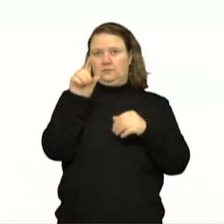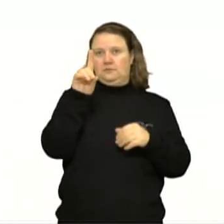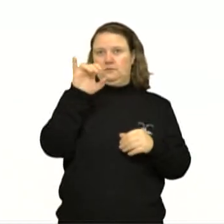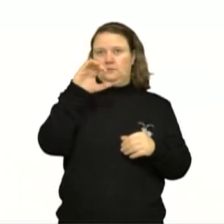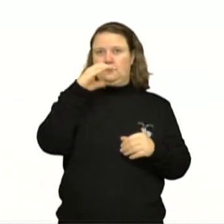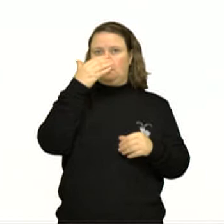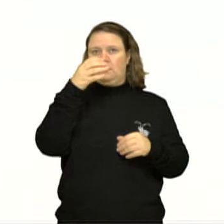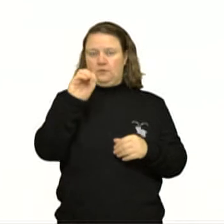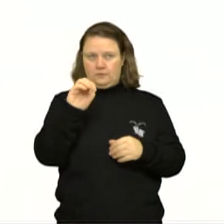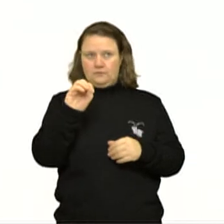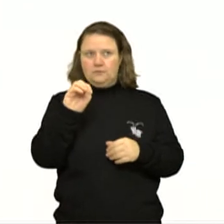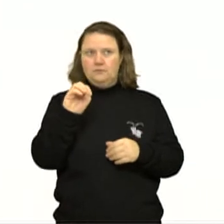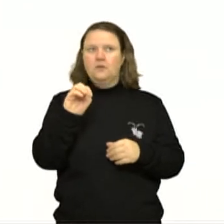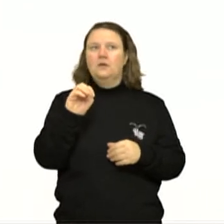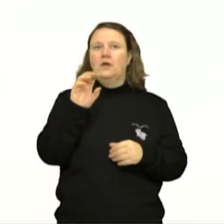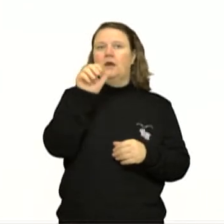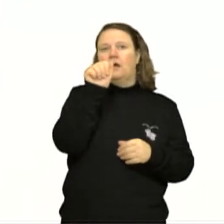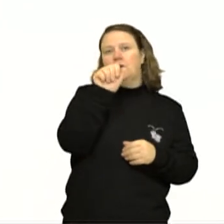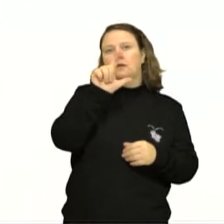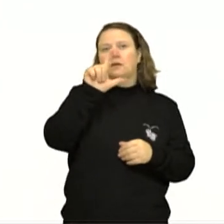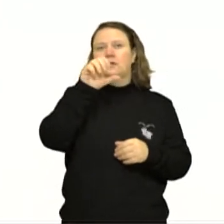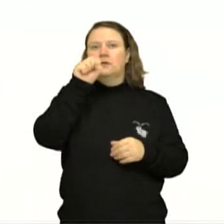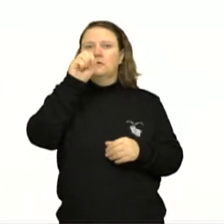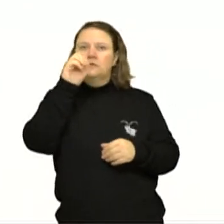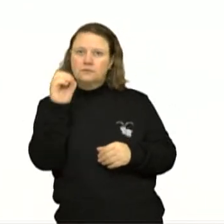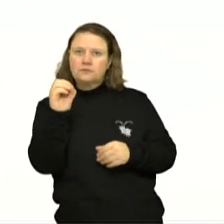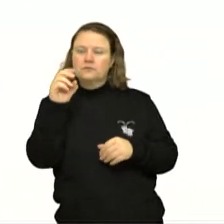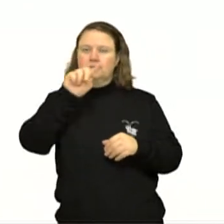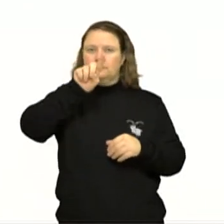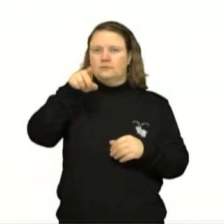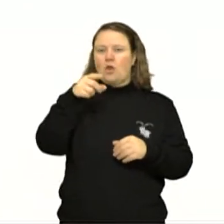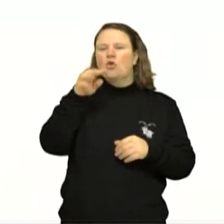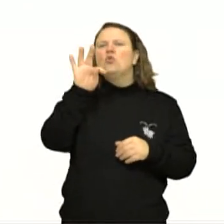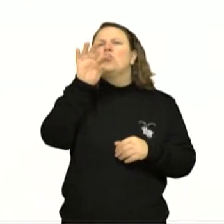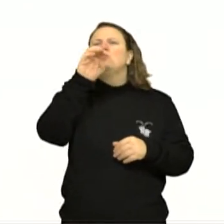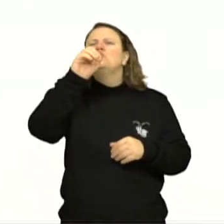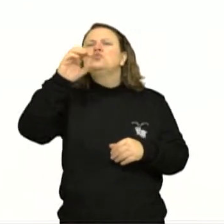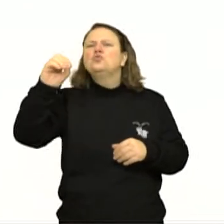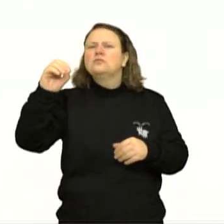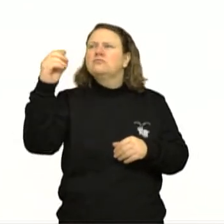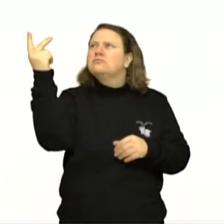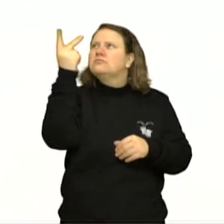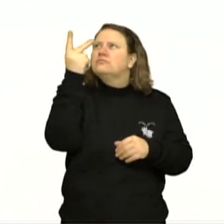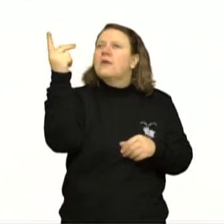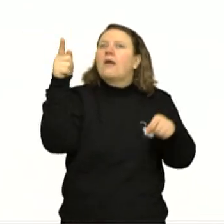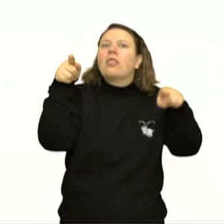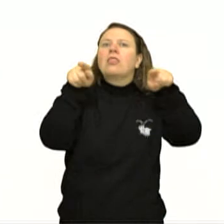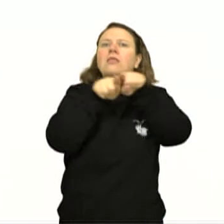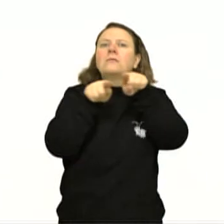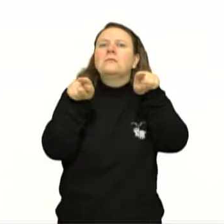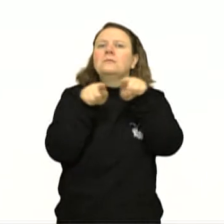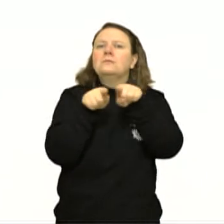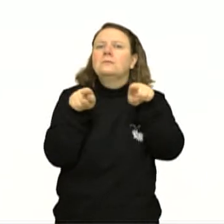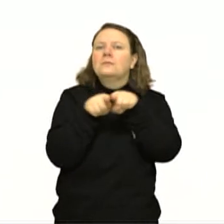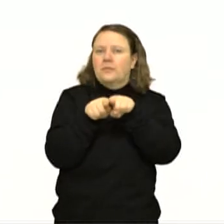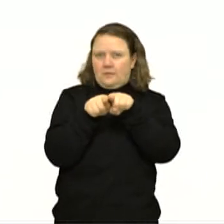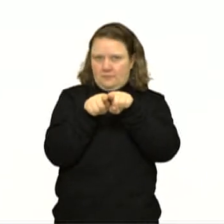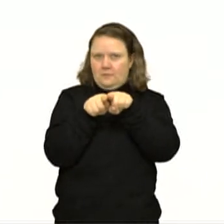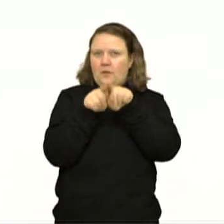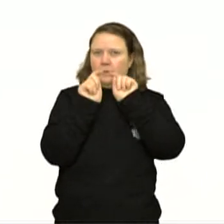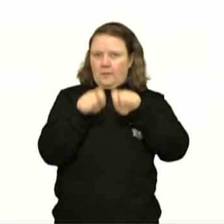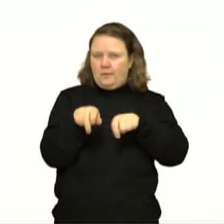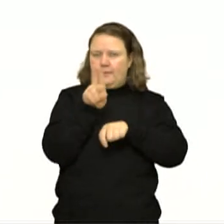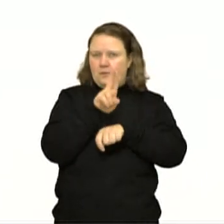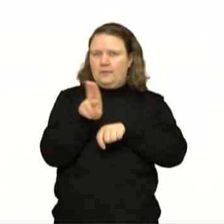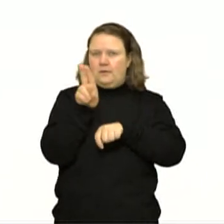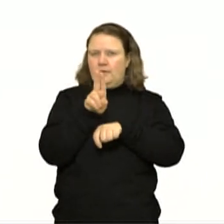comumente como a palavra também, né, que tem a mesma tradução, mas são utilizadas em posições diferentes numa frase. A gente vai ver logo à frente